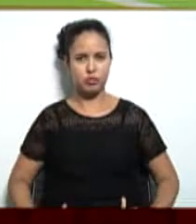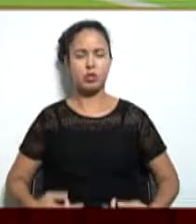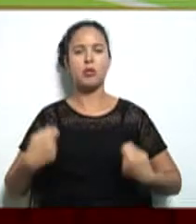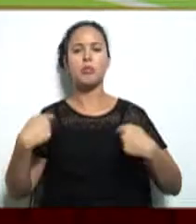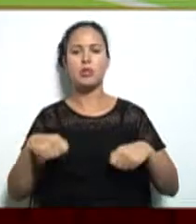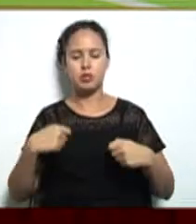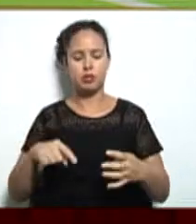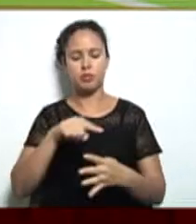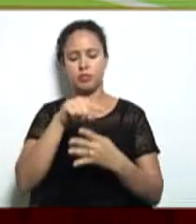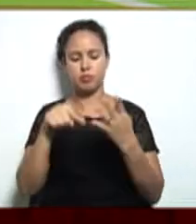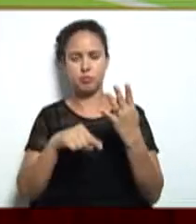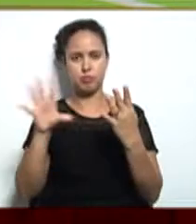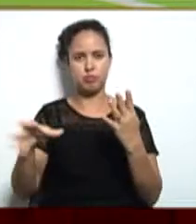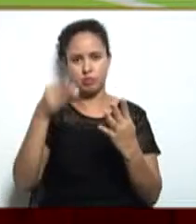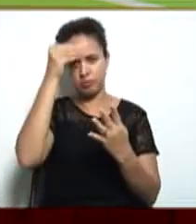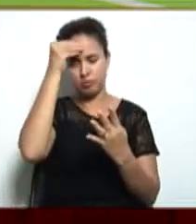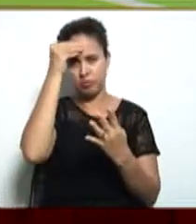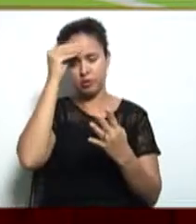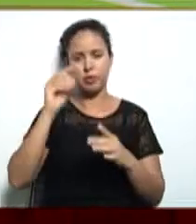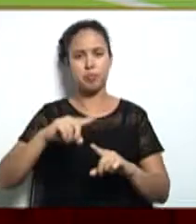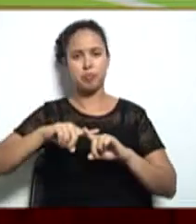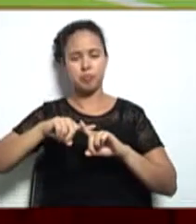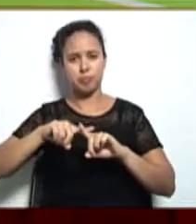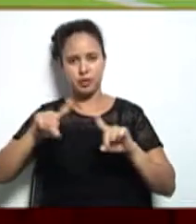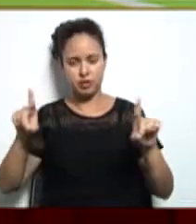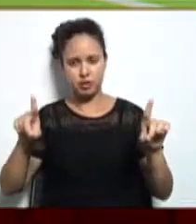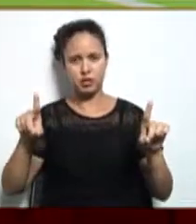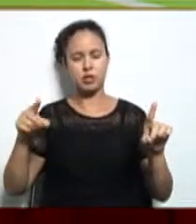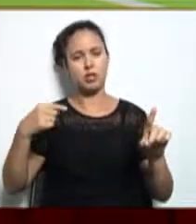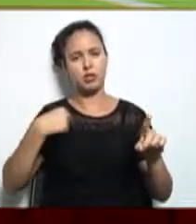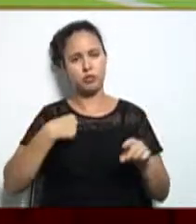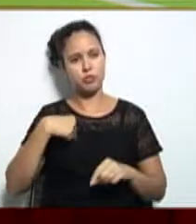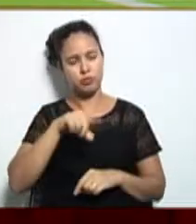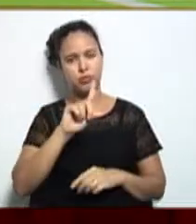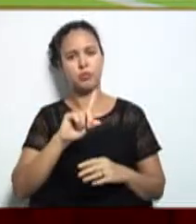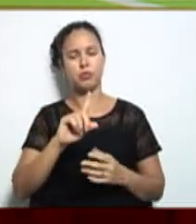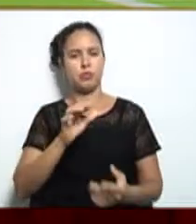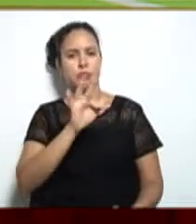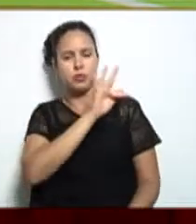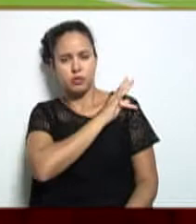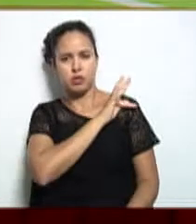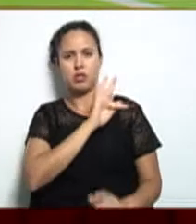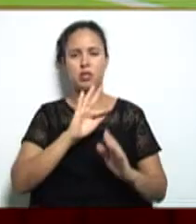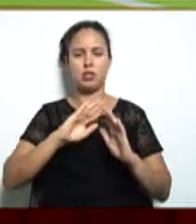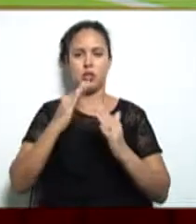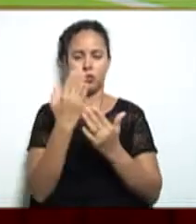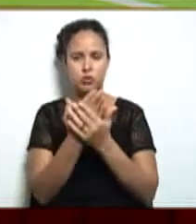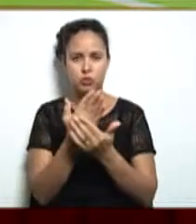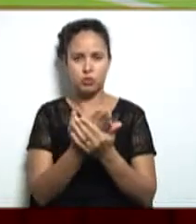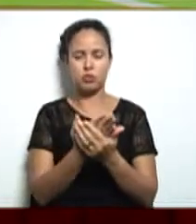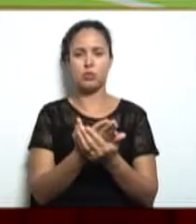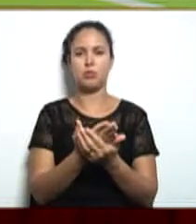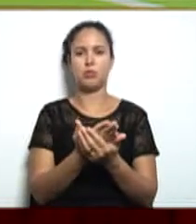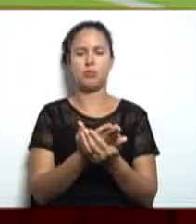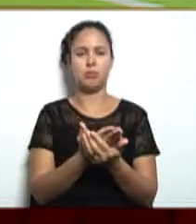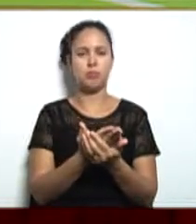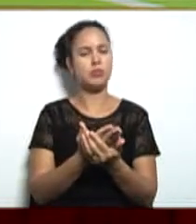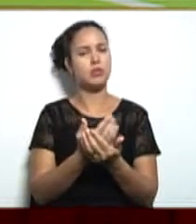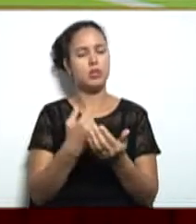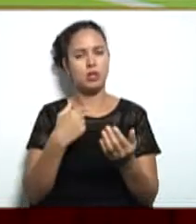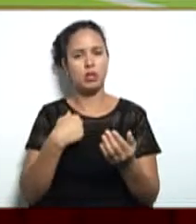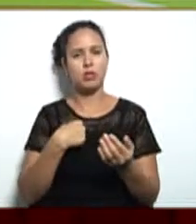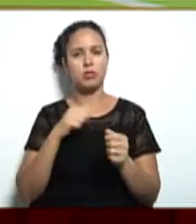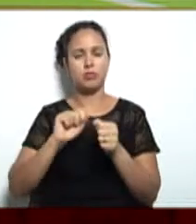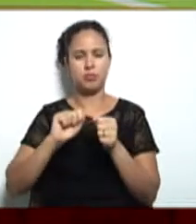todos esses conhecimentos. Mas quando eu vou para a academia, para a escola, né, estudar, eu vou produzir o